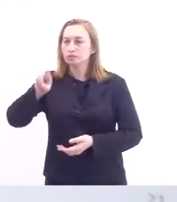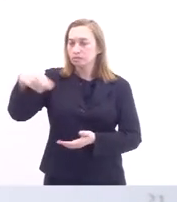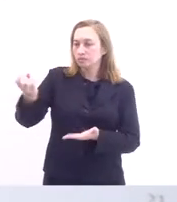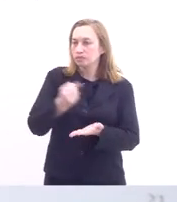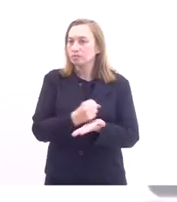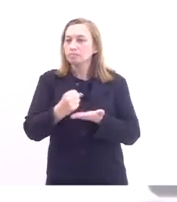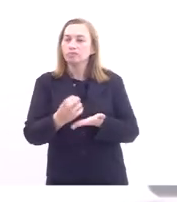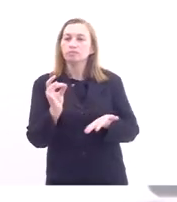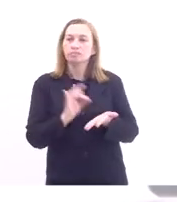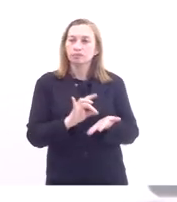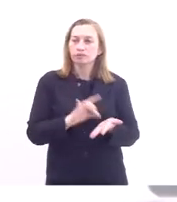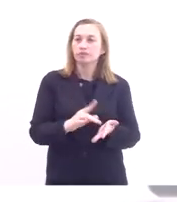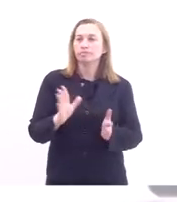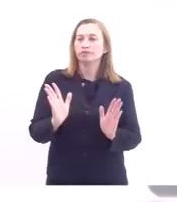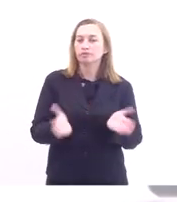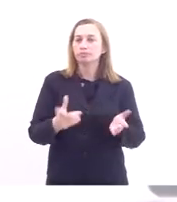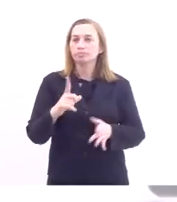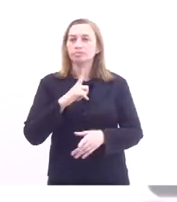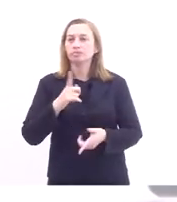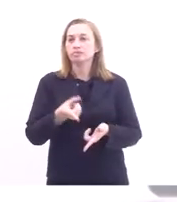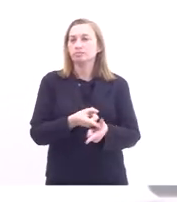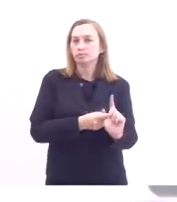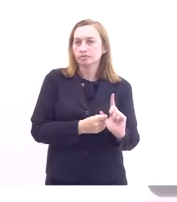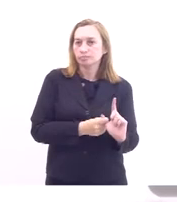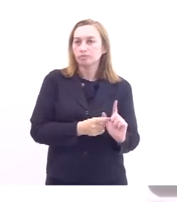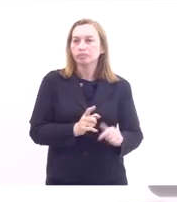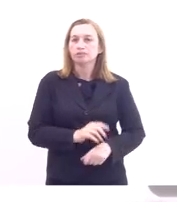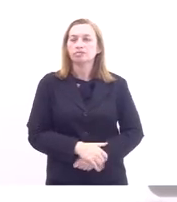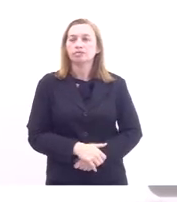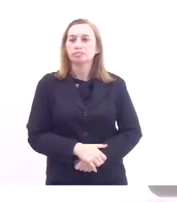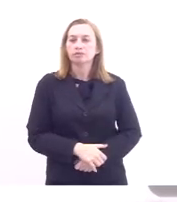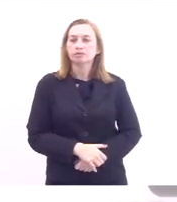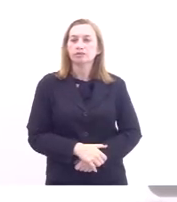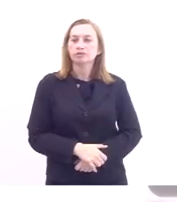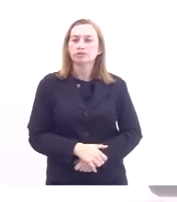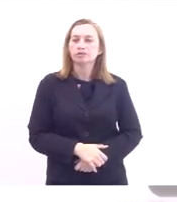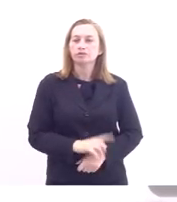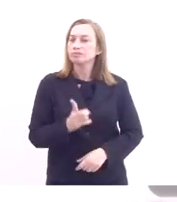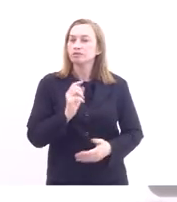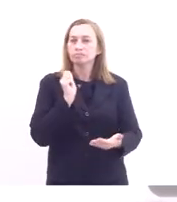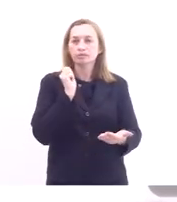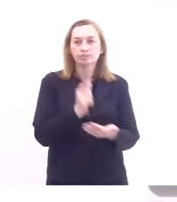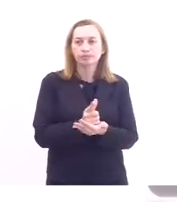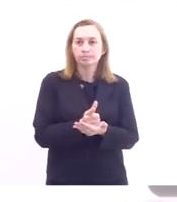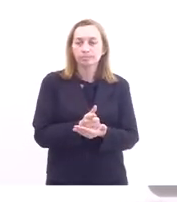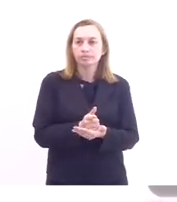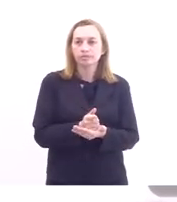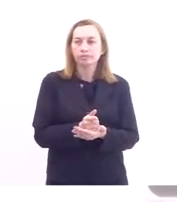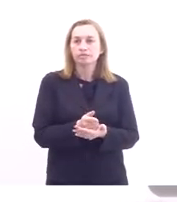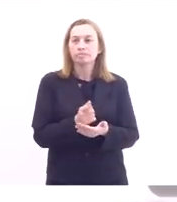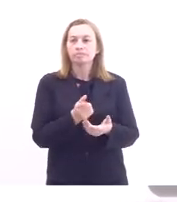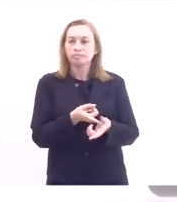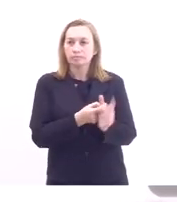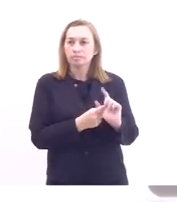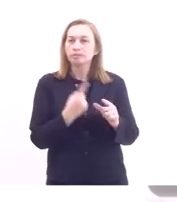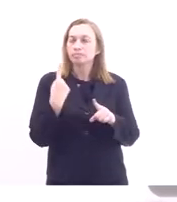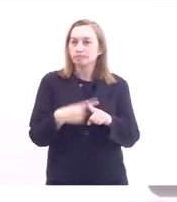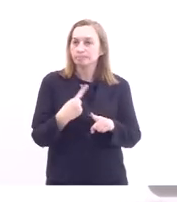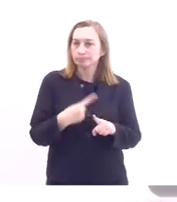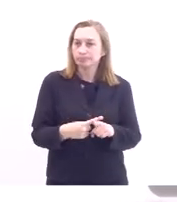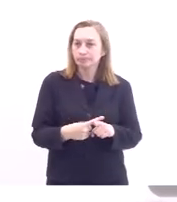hoje tem essa dívida e a gente, por enquanto, não está pagando essa dívida porque a